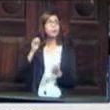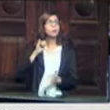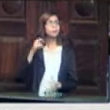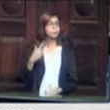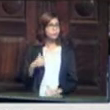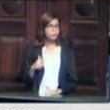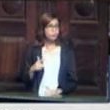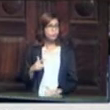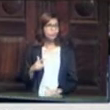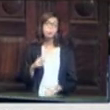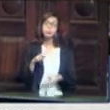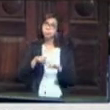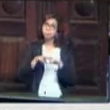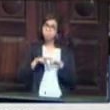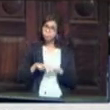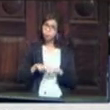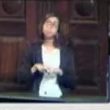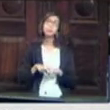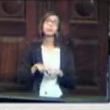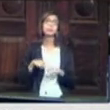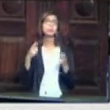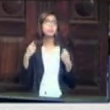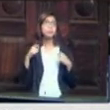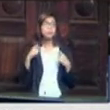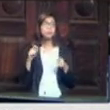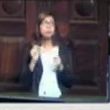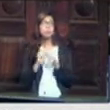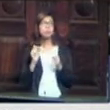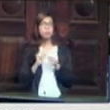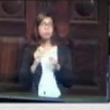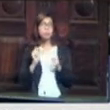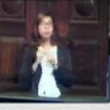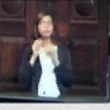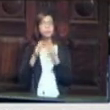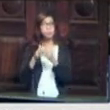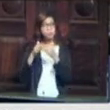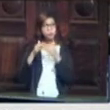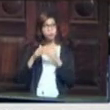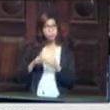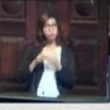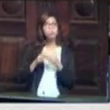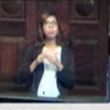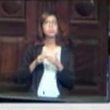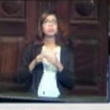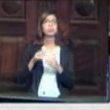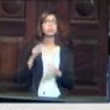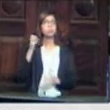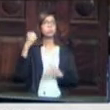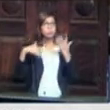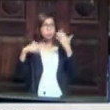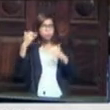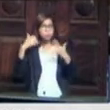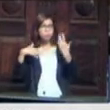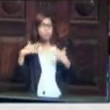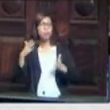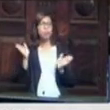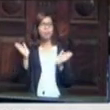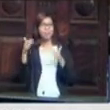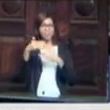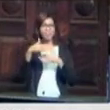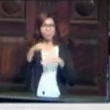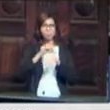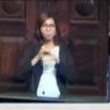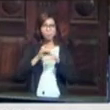isso, a bancada do PDT não só fez um requerimento de informações para abrir essa caixa